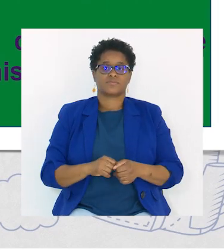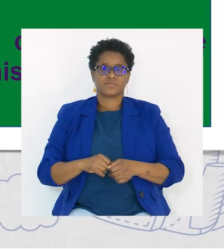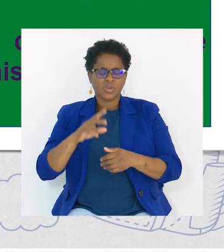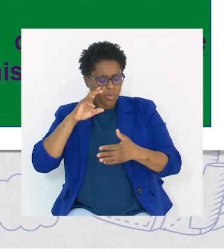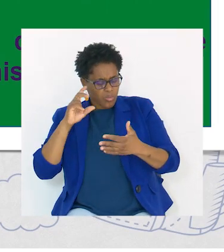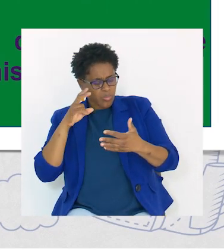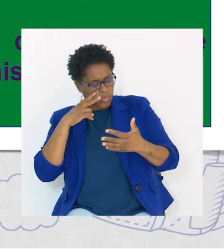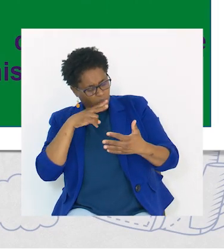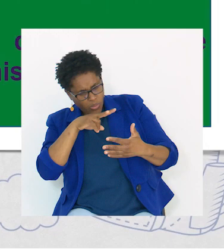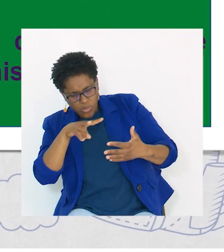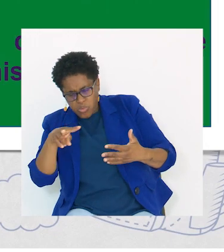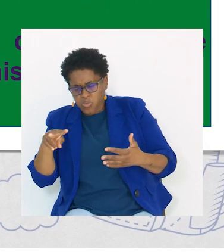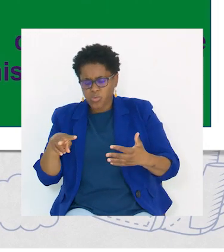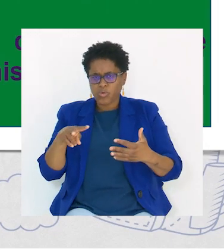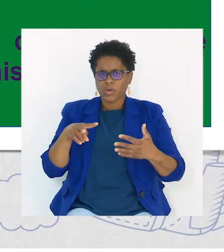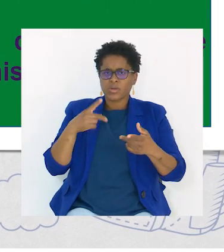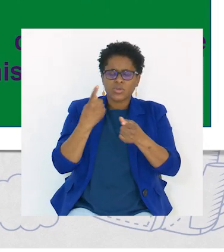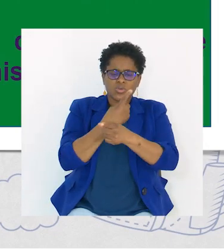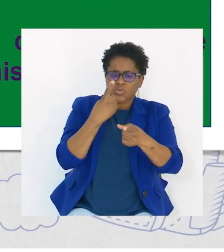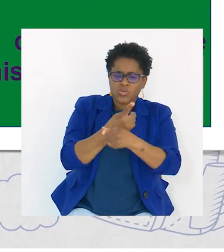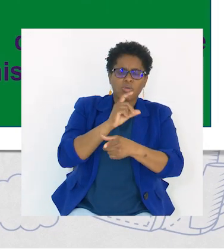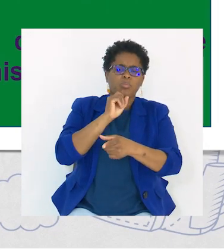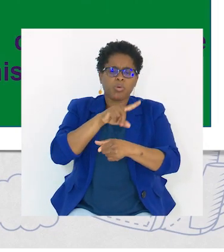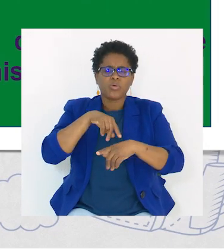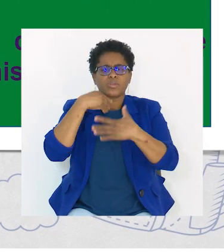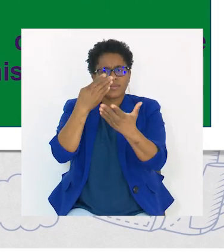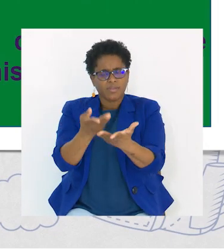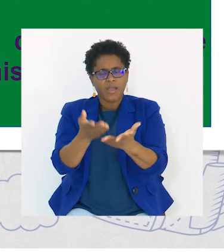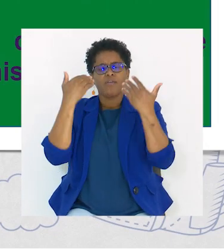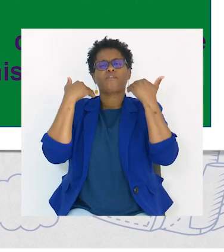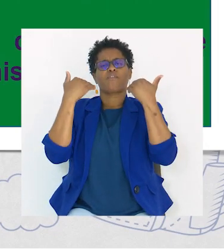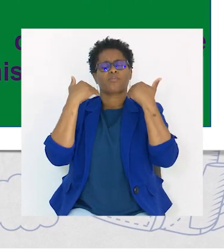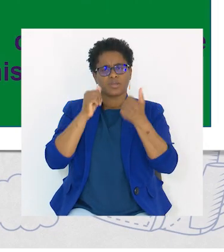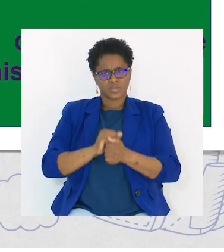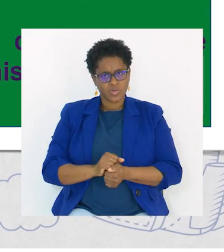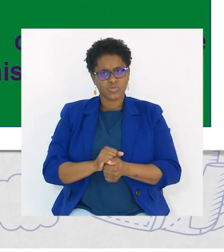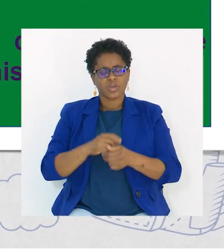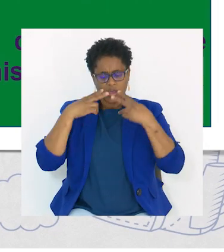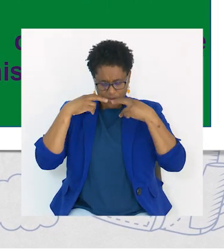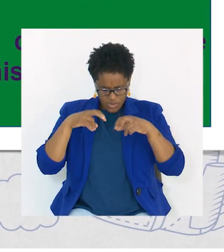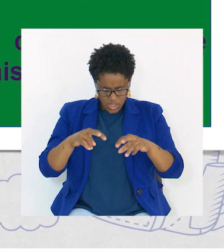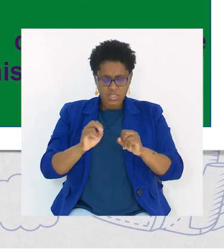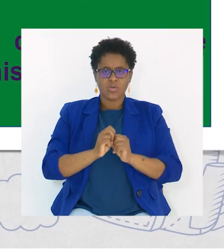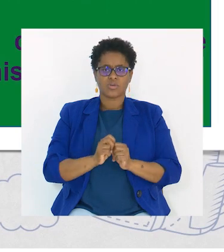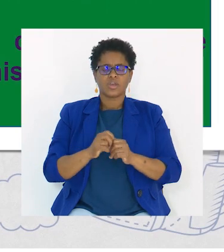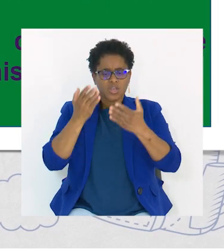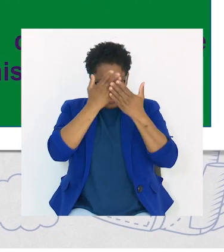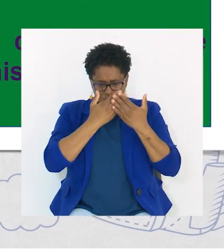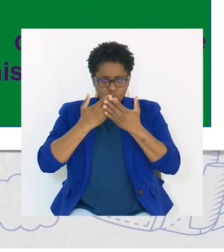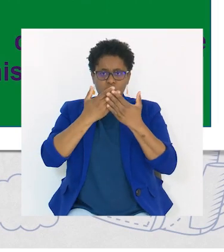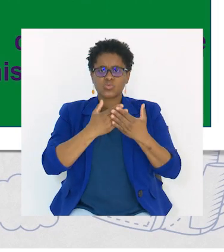busca vestígios que possam fornecer informações à investigação e